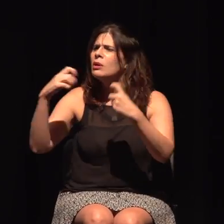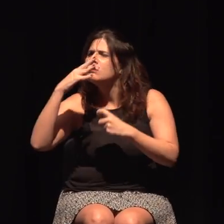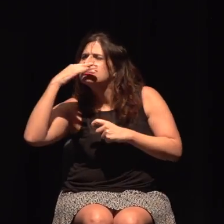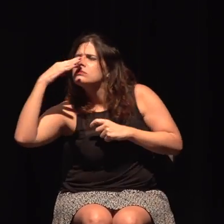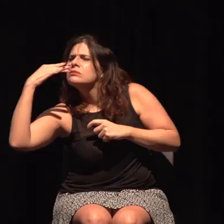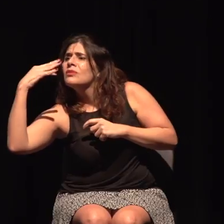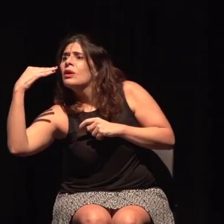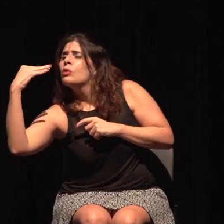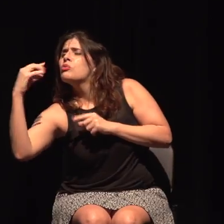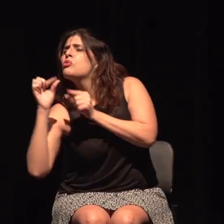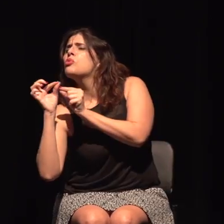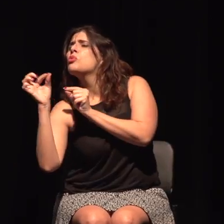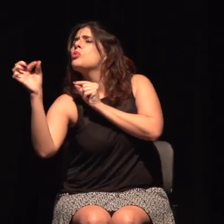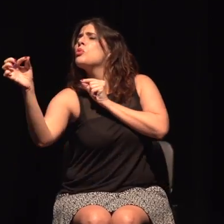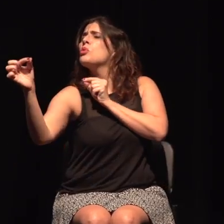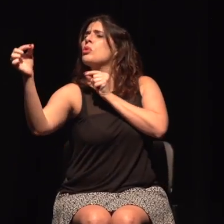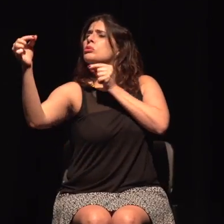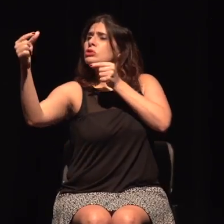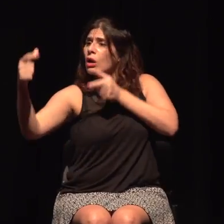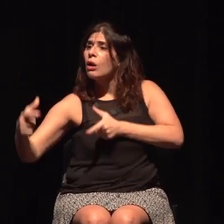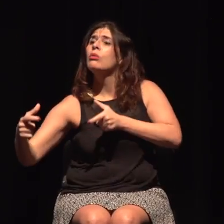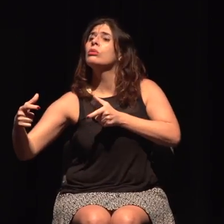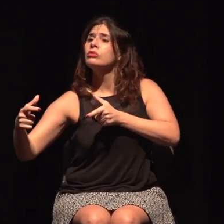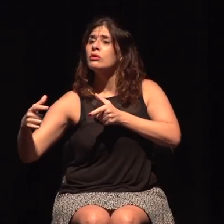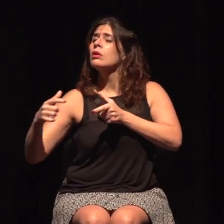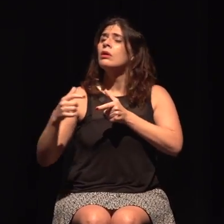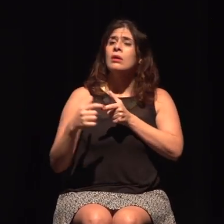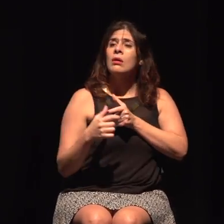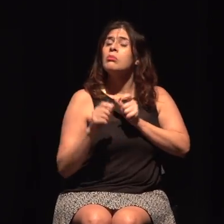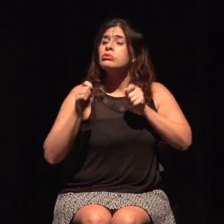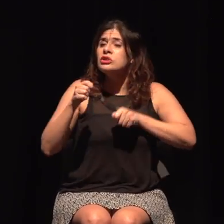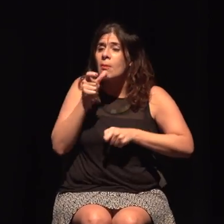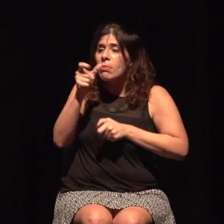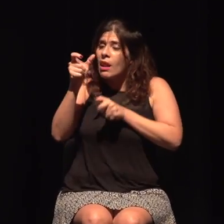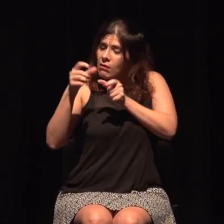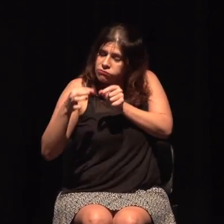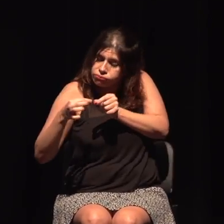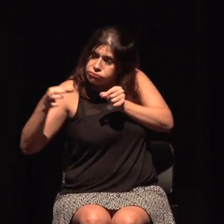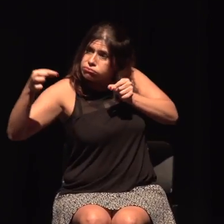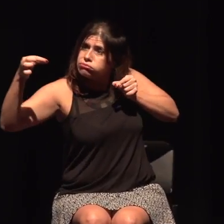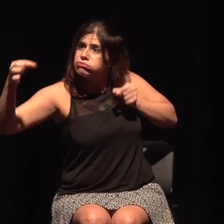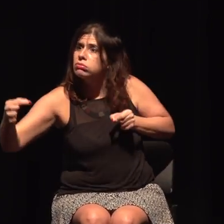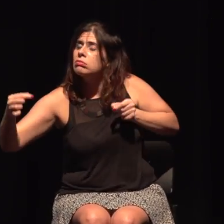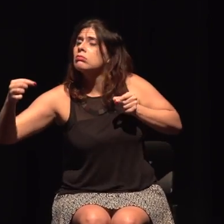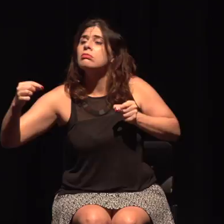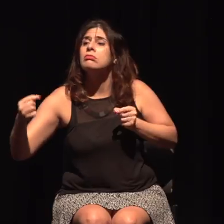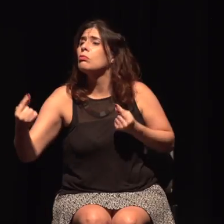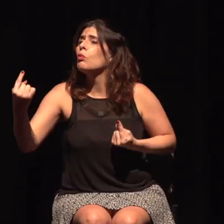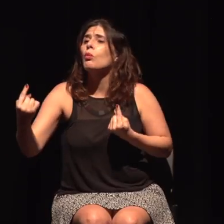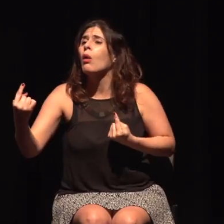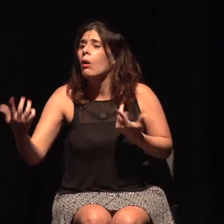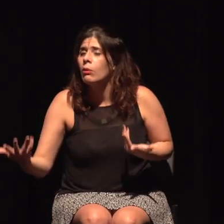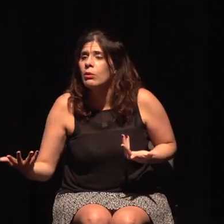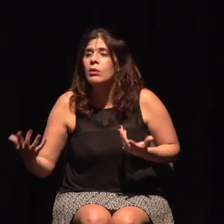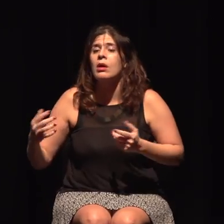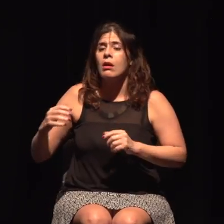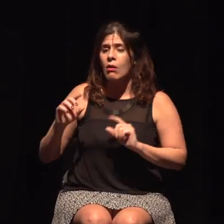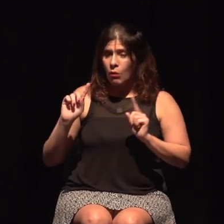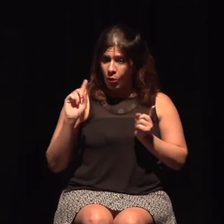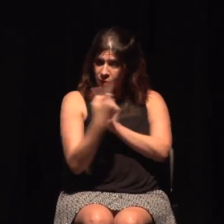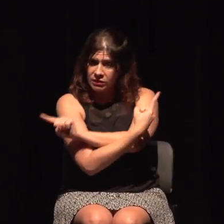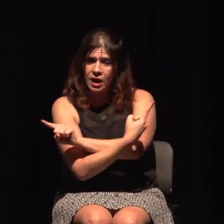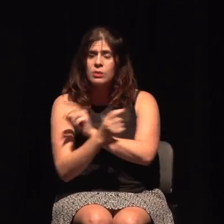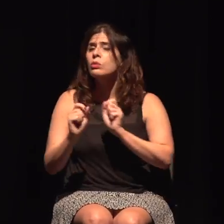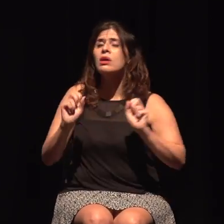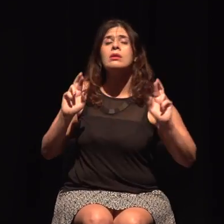de... O cheiro podia ser sentido a uma distância de, os pedaços foram lançados a uma distância de, palavras que prometiam, ou que